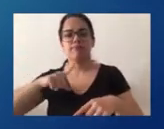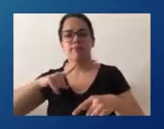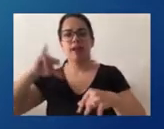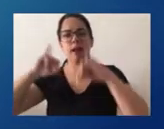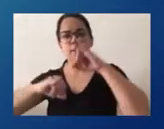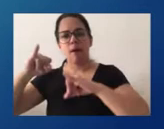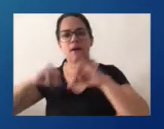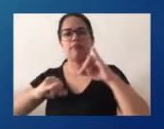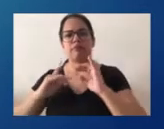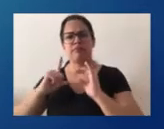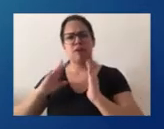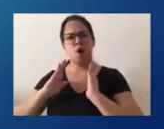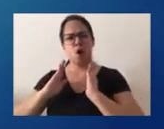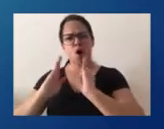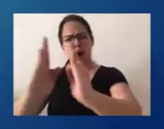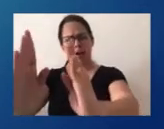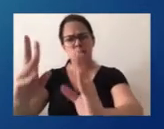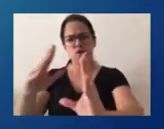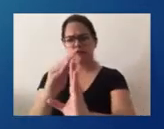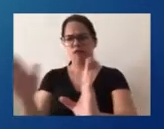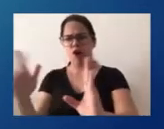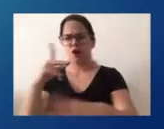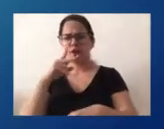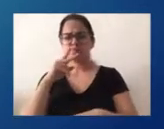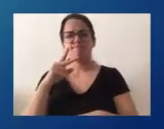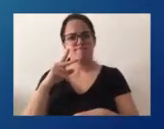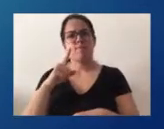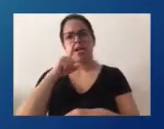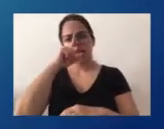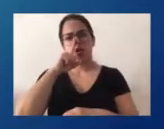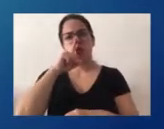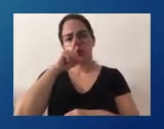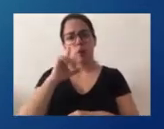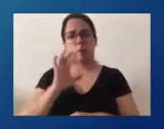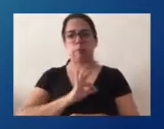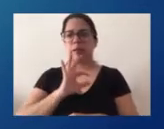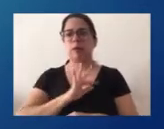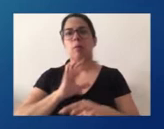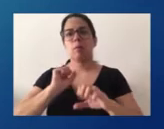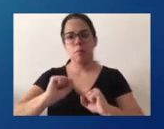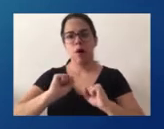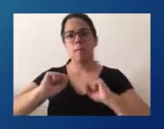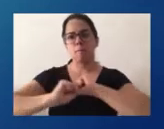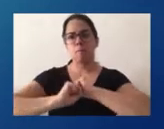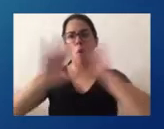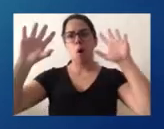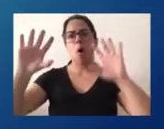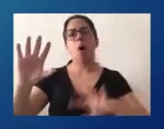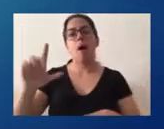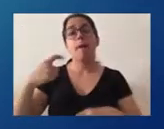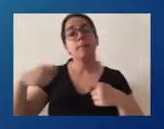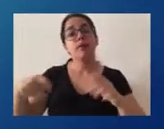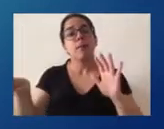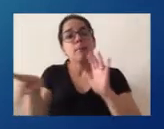vê em universidades, em alguns locais, autoclaves no meio do corredor, que é uma temeridade, tá? É um equipamento que tem